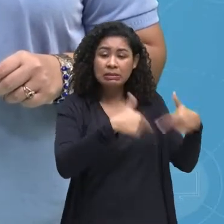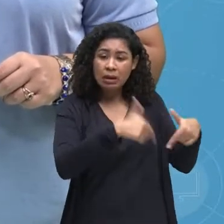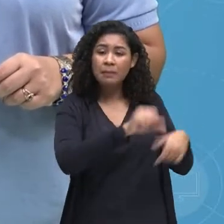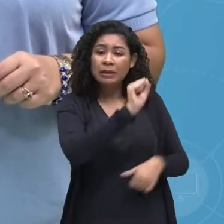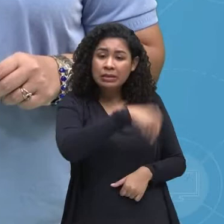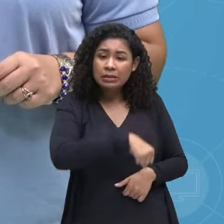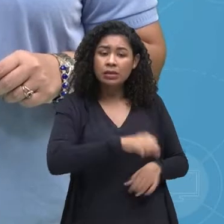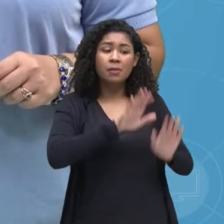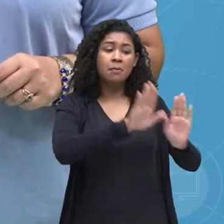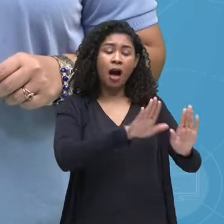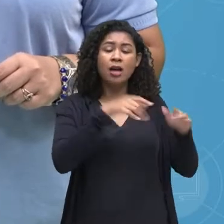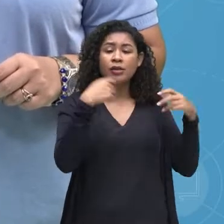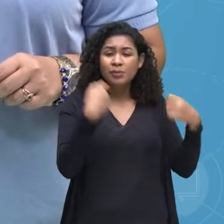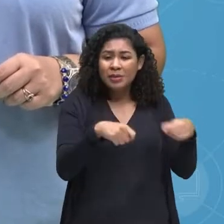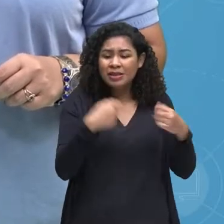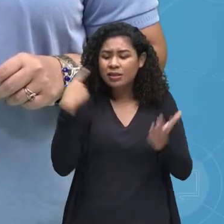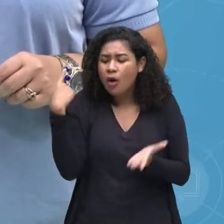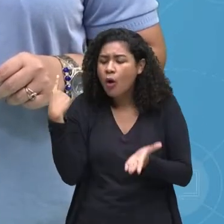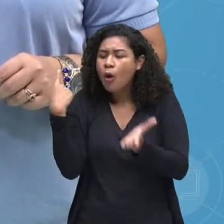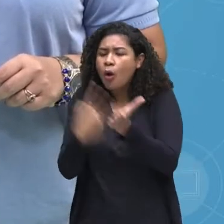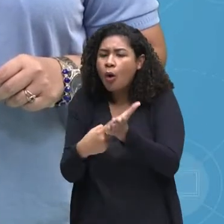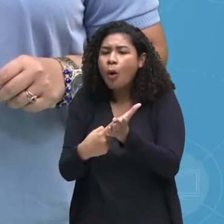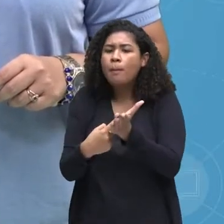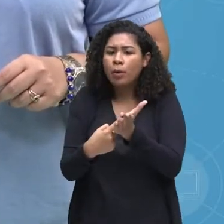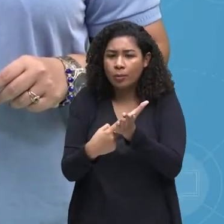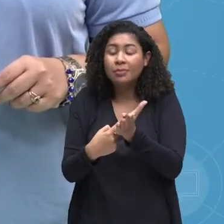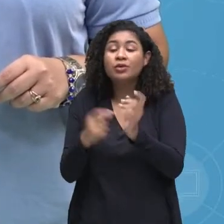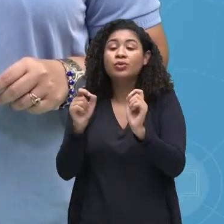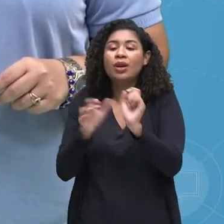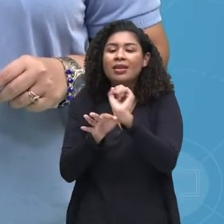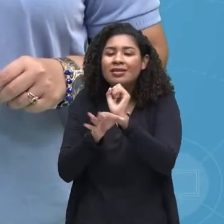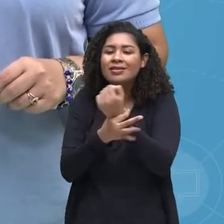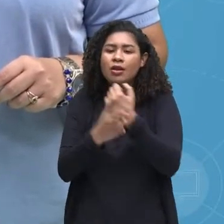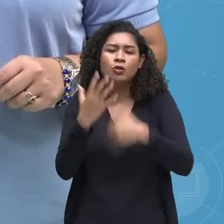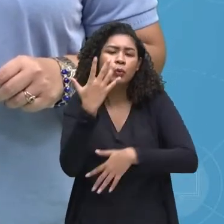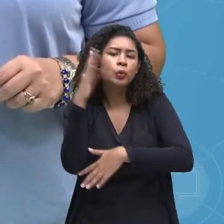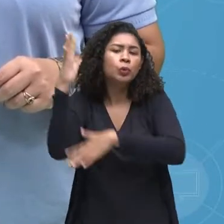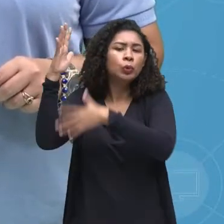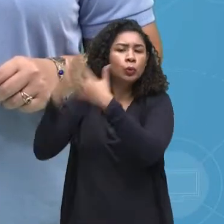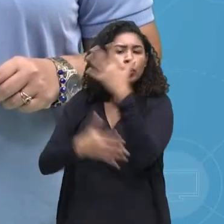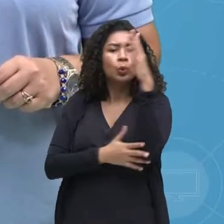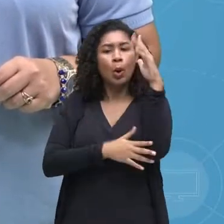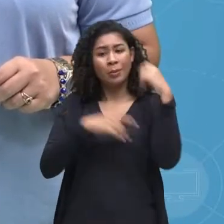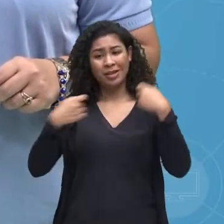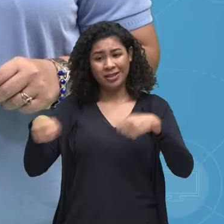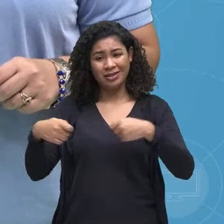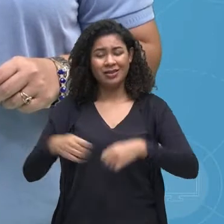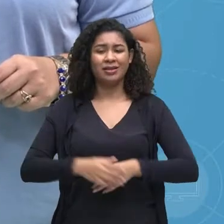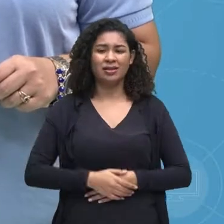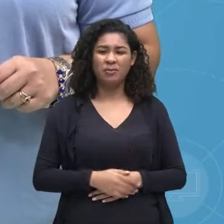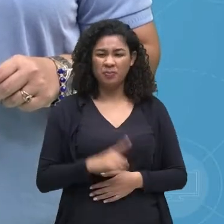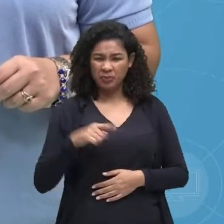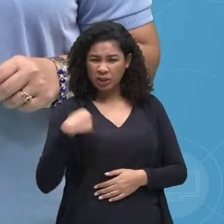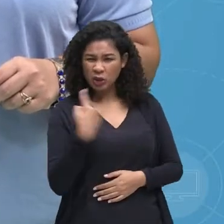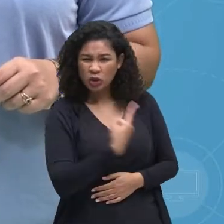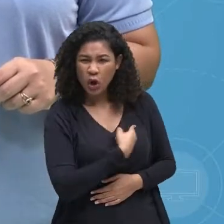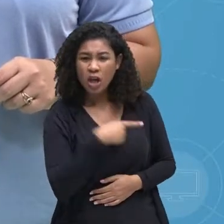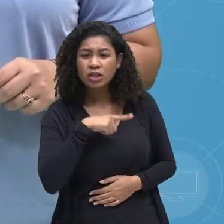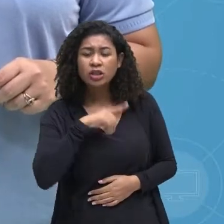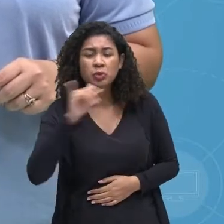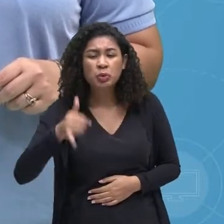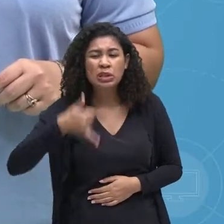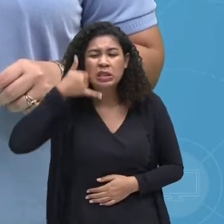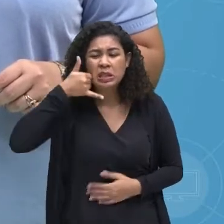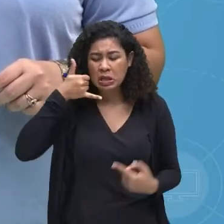gente vai ter aí um celular ultra mega power eficiente, mas a gente não vai ter vida. Então, de